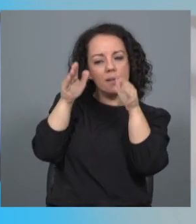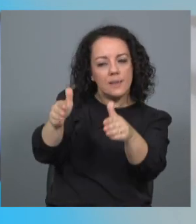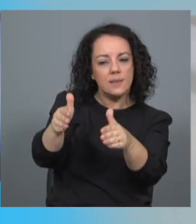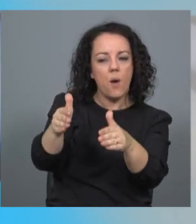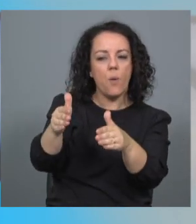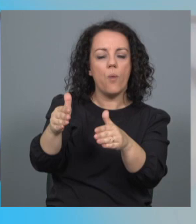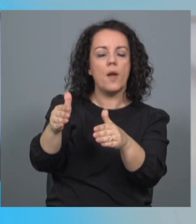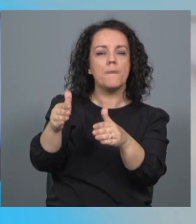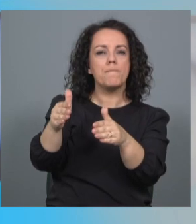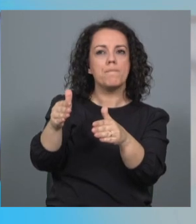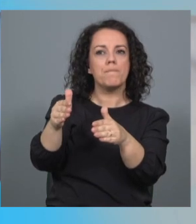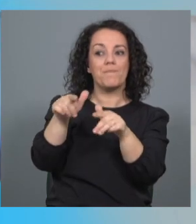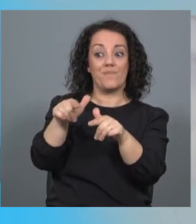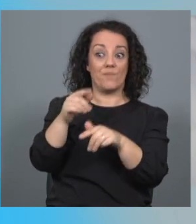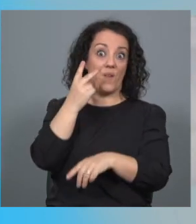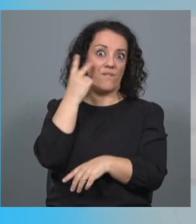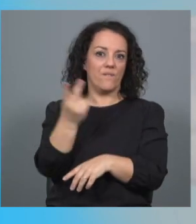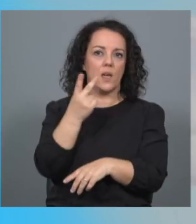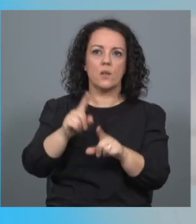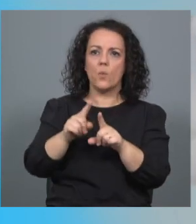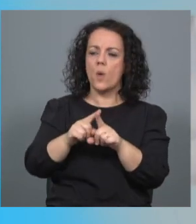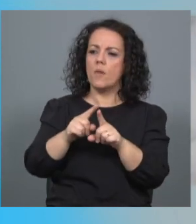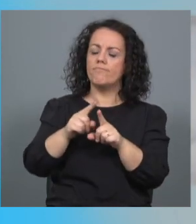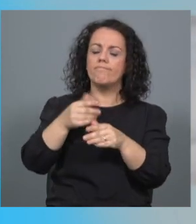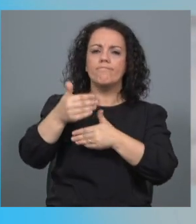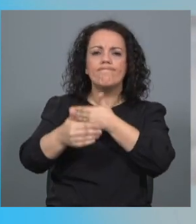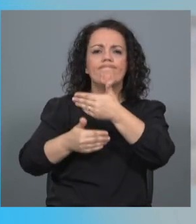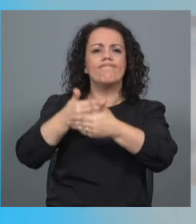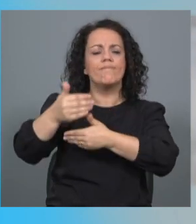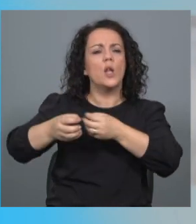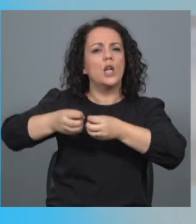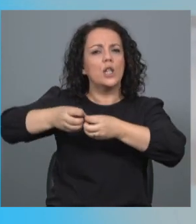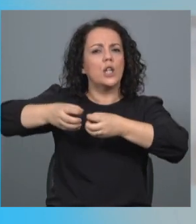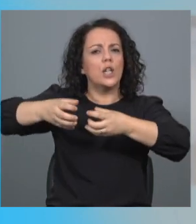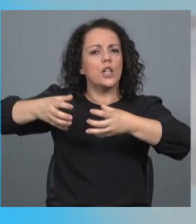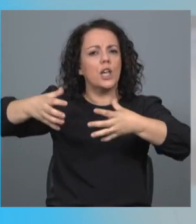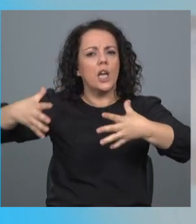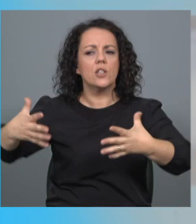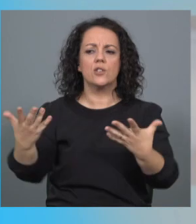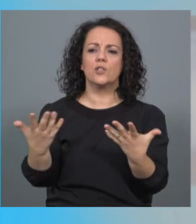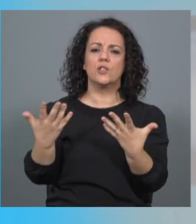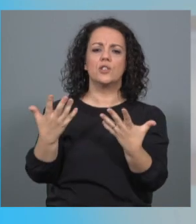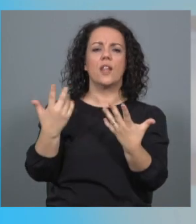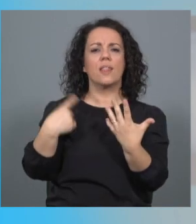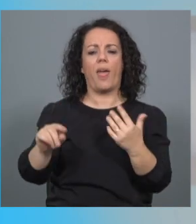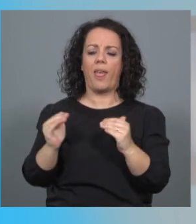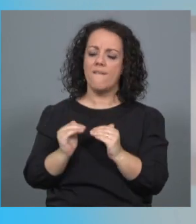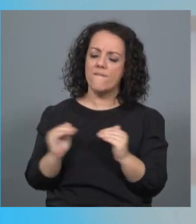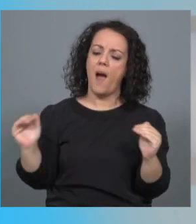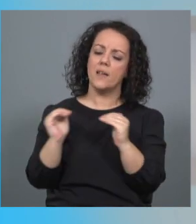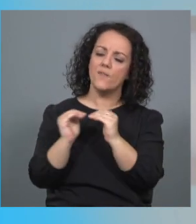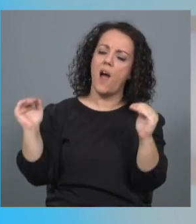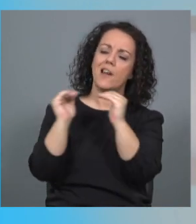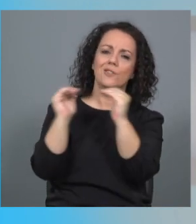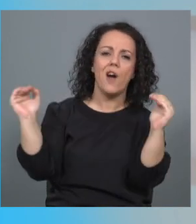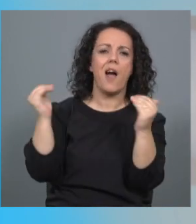vai amadurecendo, crescendo, que passa por várias fases,